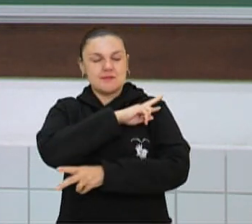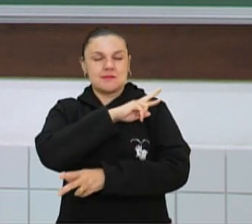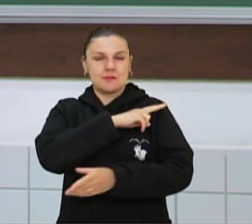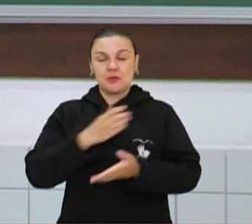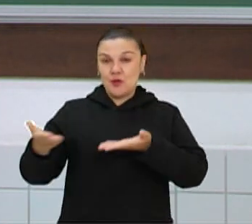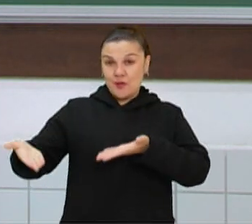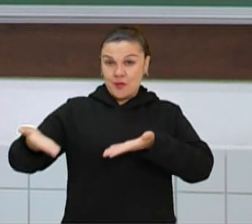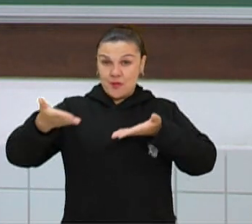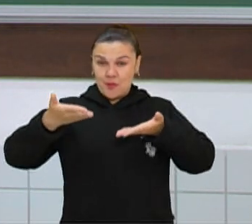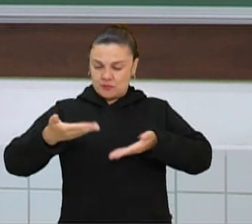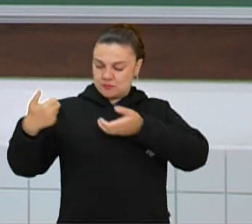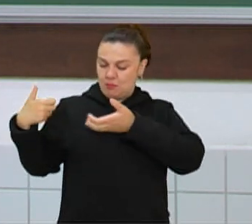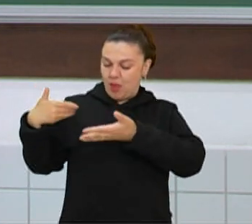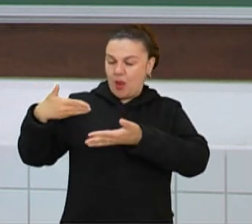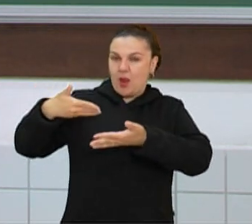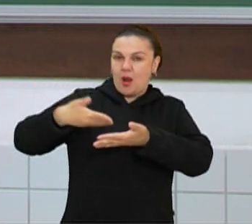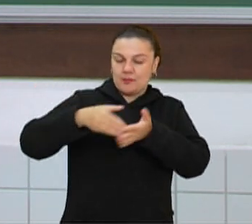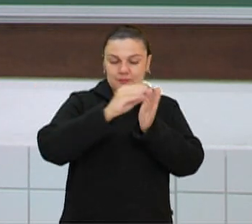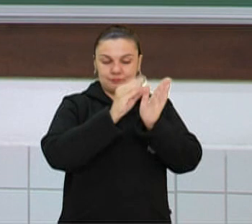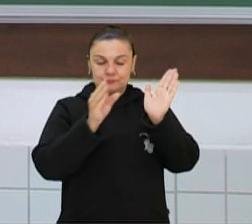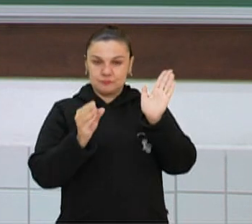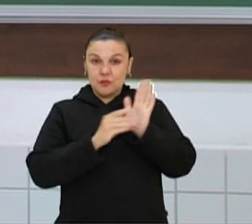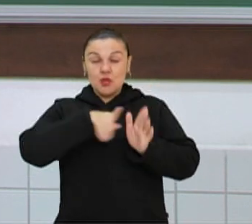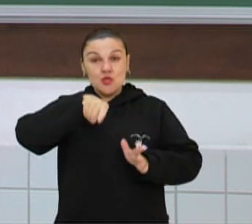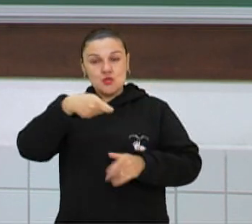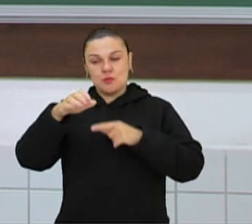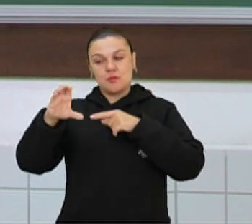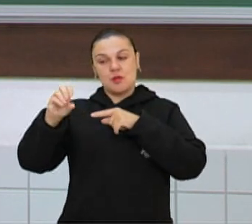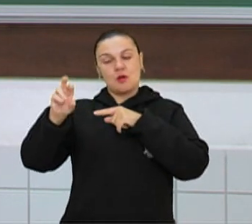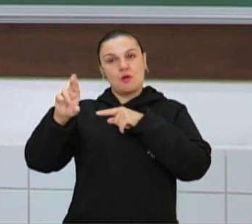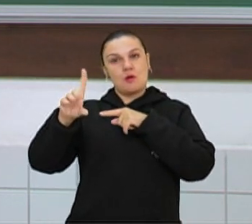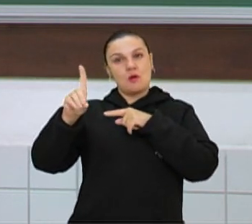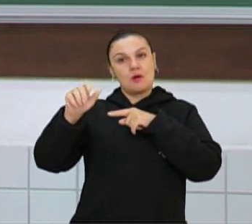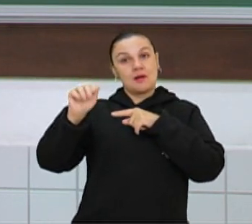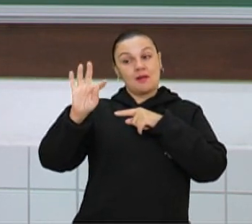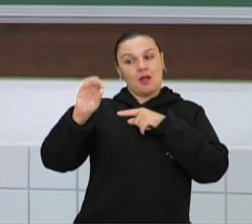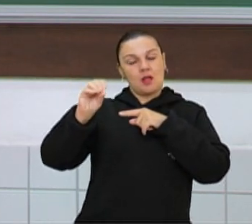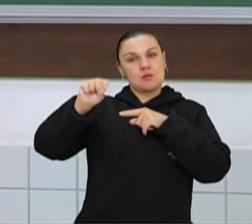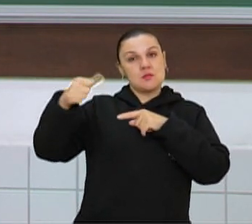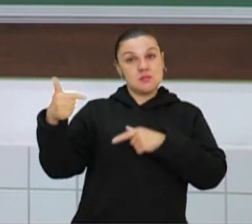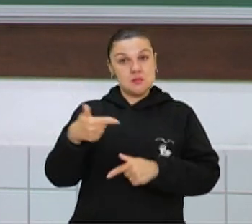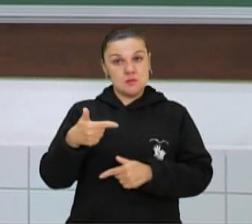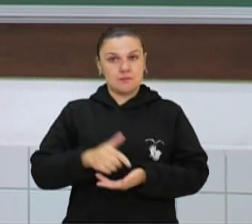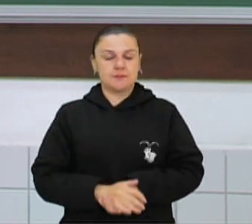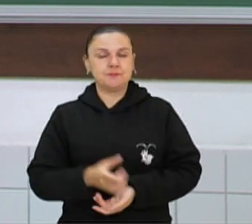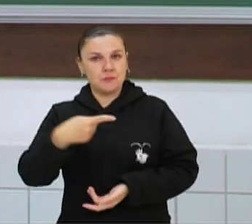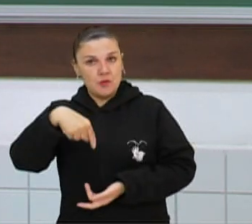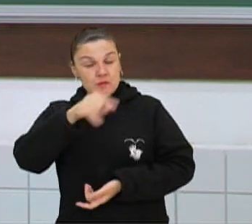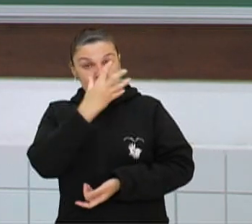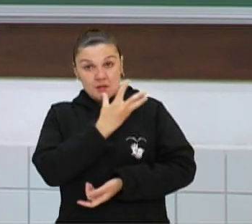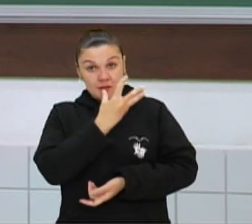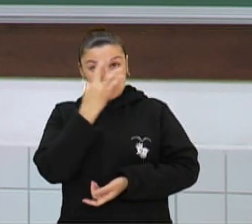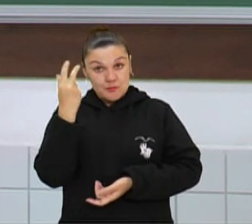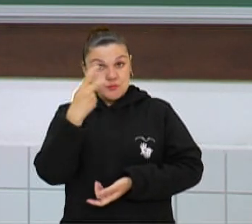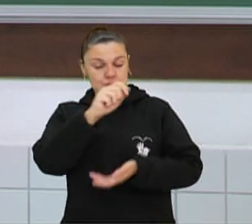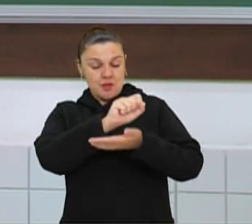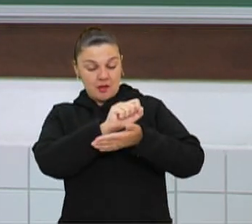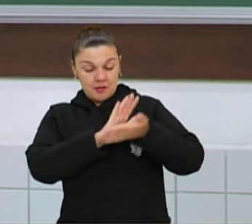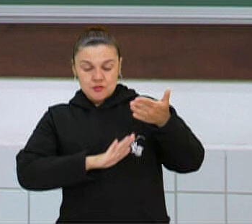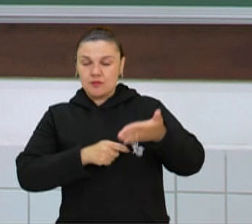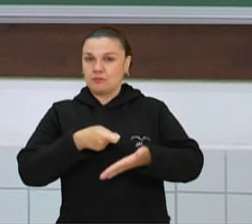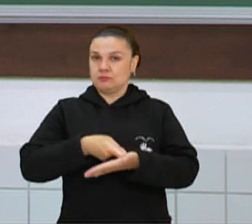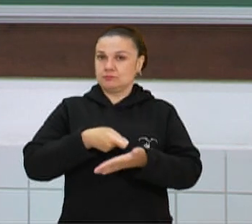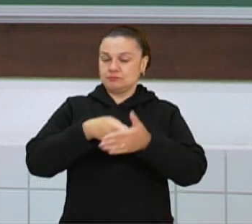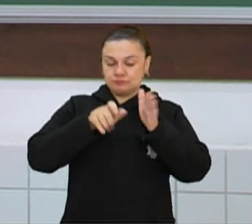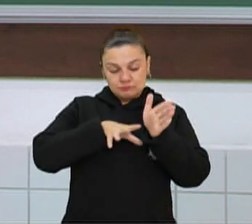vocês uma retomada de conteúdo sobre Cordados 2. Tá? Mas não esqueçam, pessoal, de fazer os exercícios